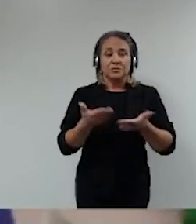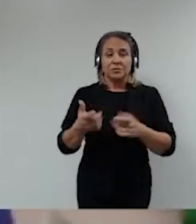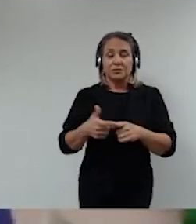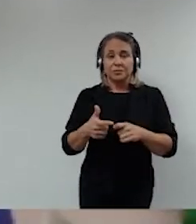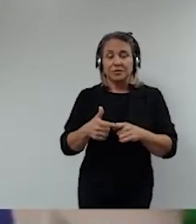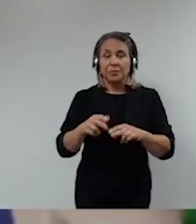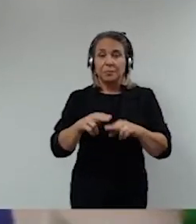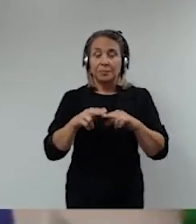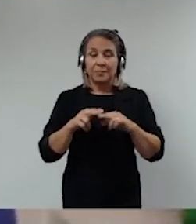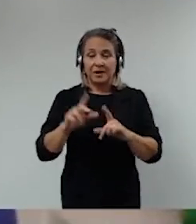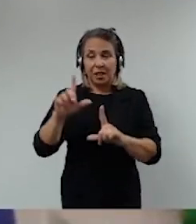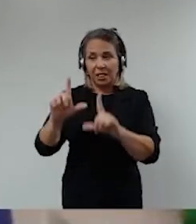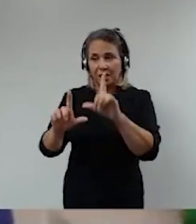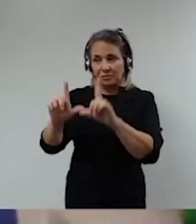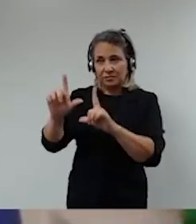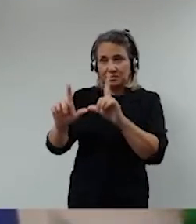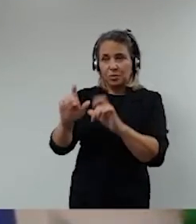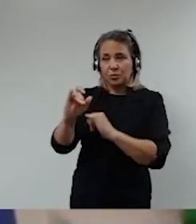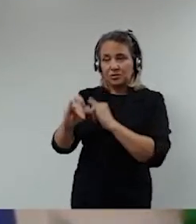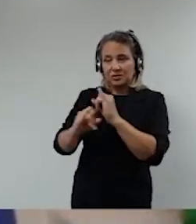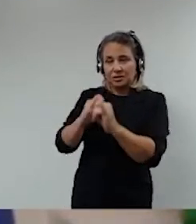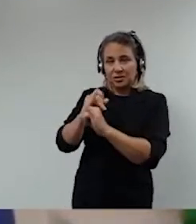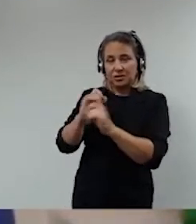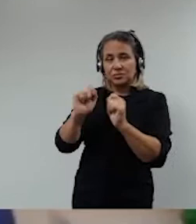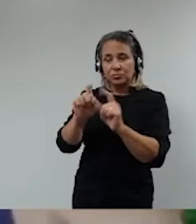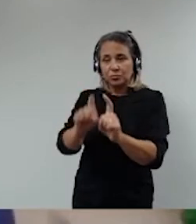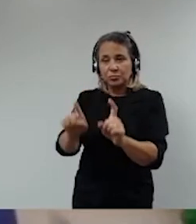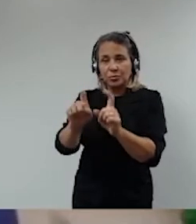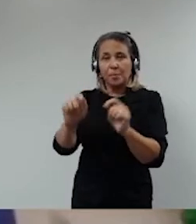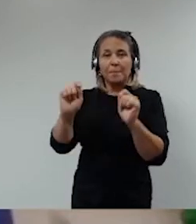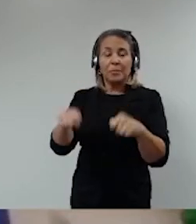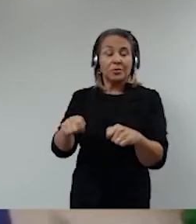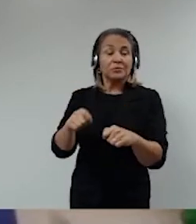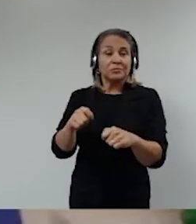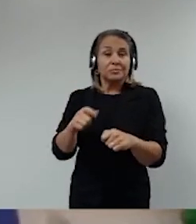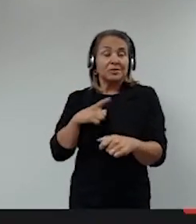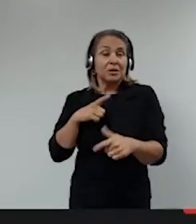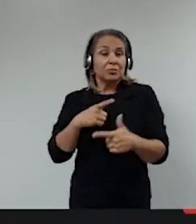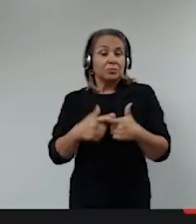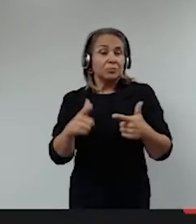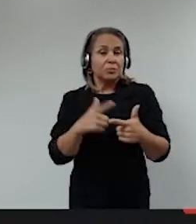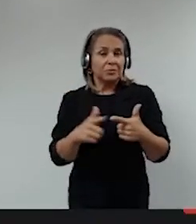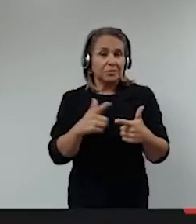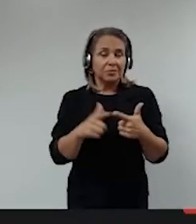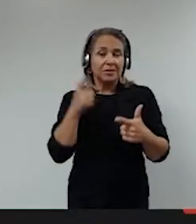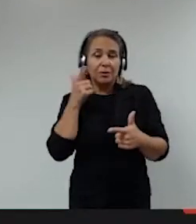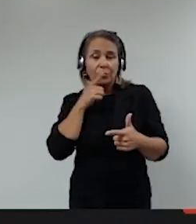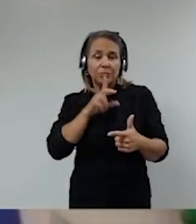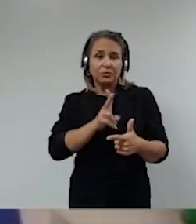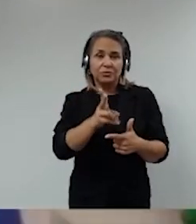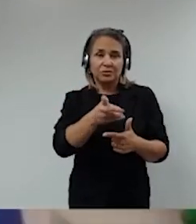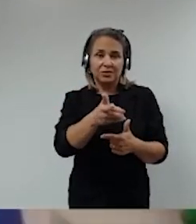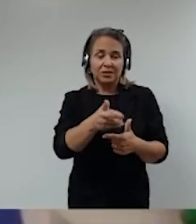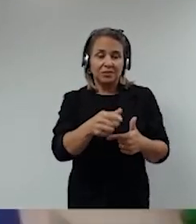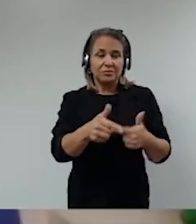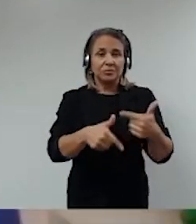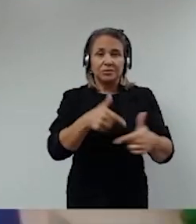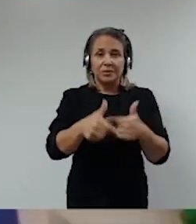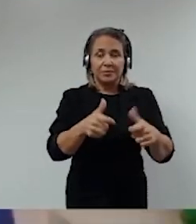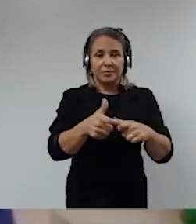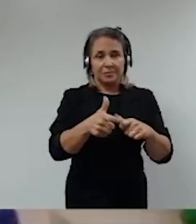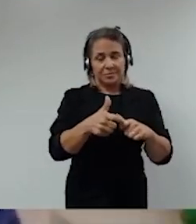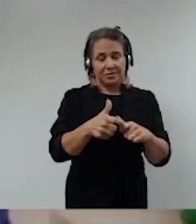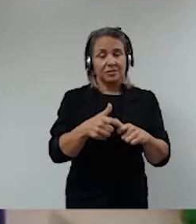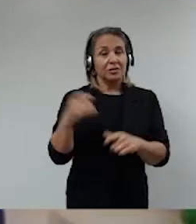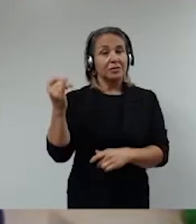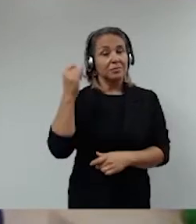da telemedicina, pode sofrer algum problema da continuidade da prestação de serviço. Então, é importante